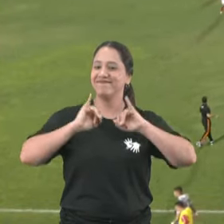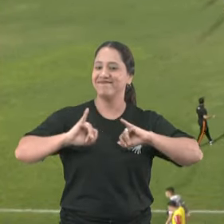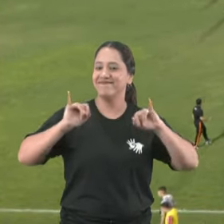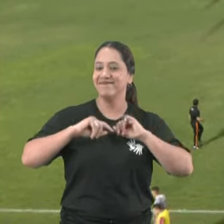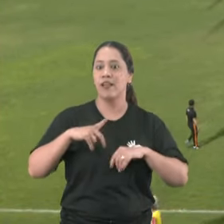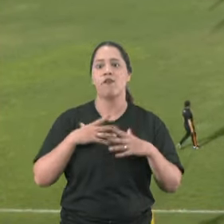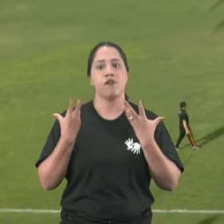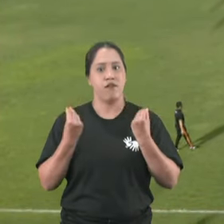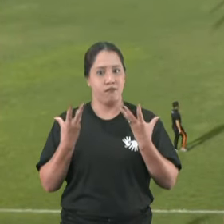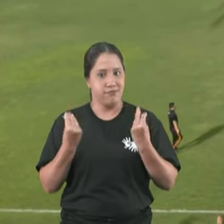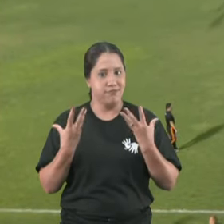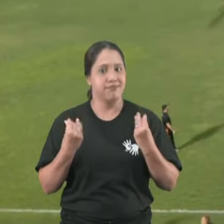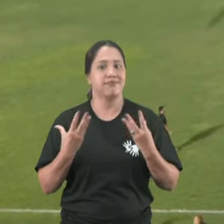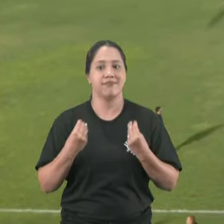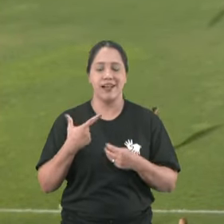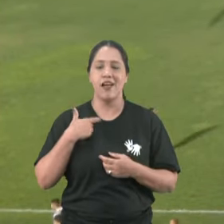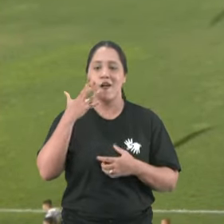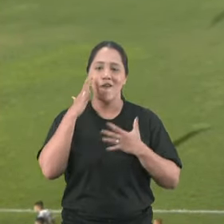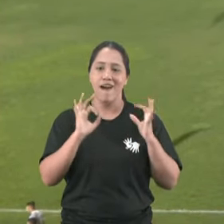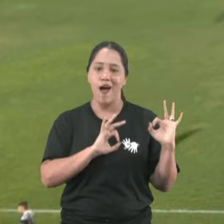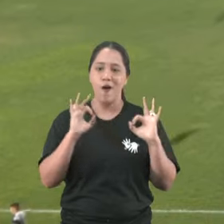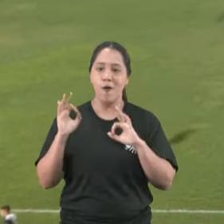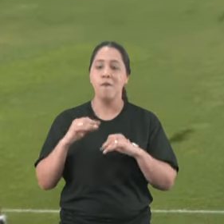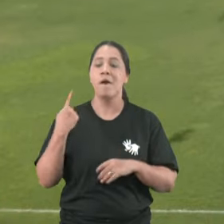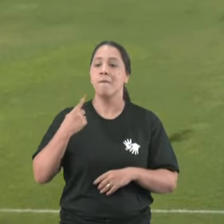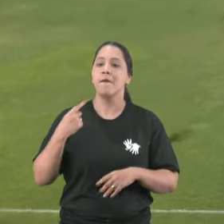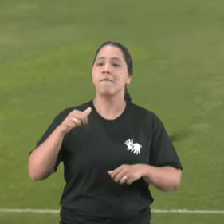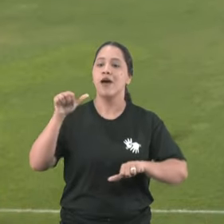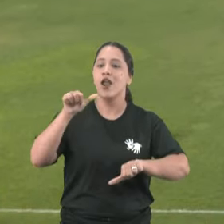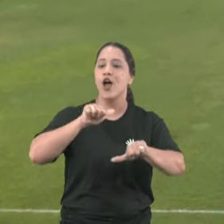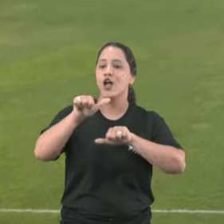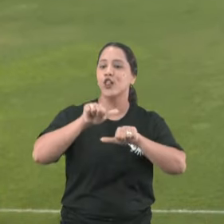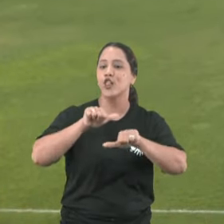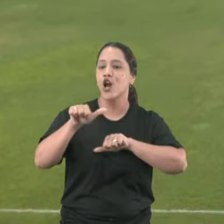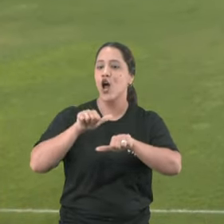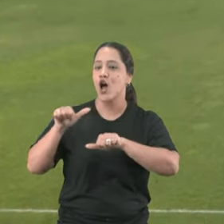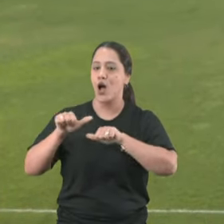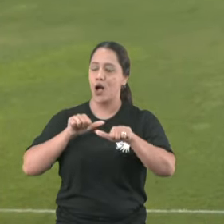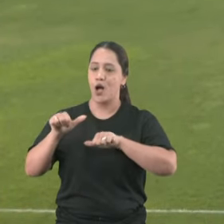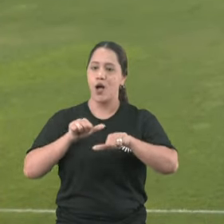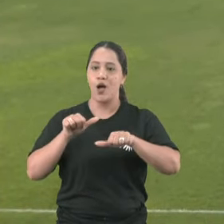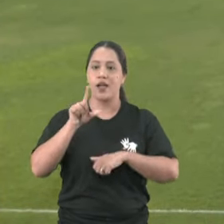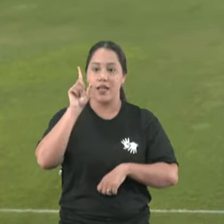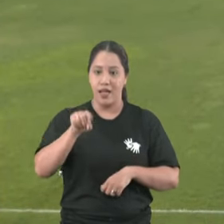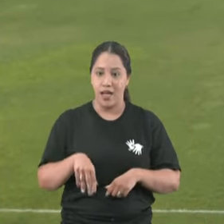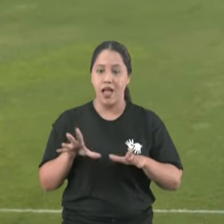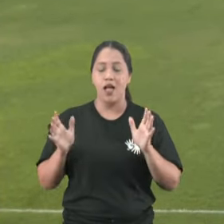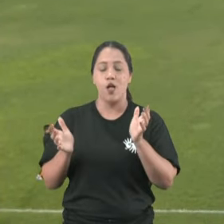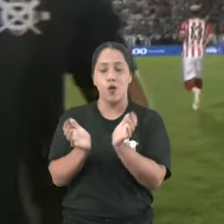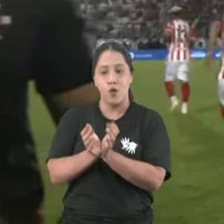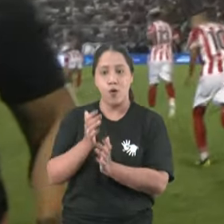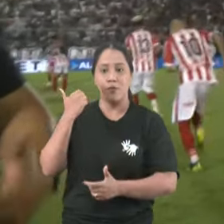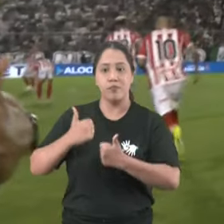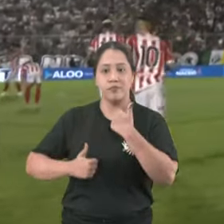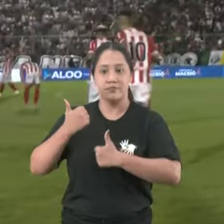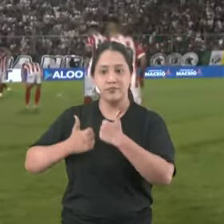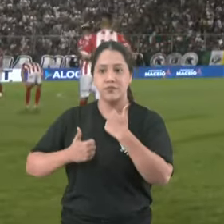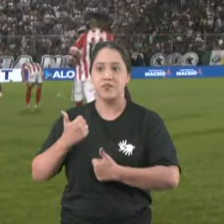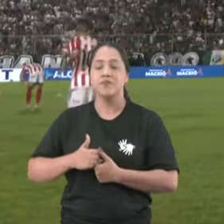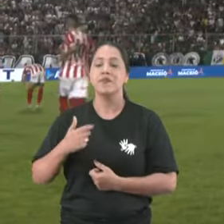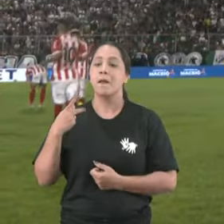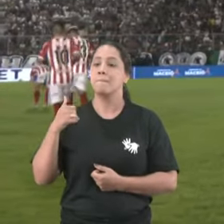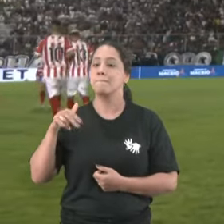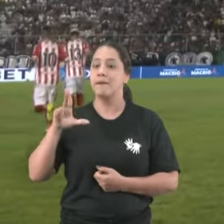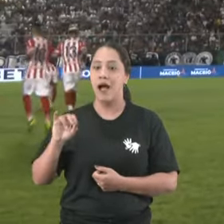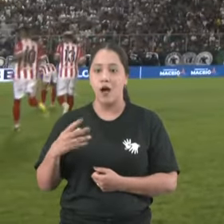bom número e que vai acompanhar a primeira mexida do jogo, que será justamente do lado regatiano. Quem conta pra gente é Paulo Lira, que tá